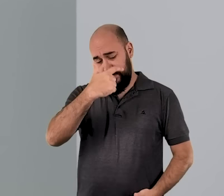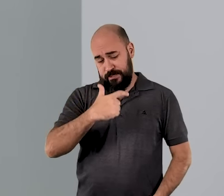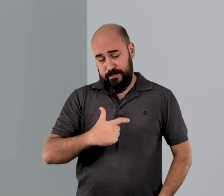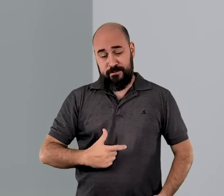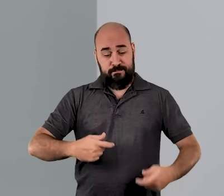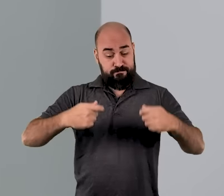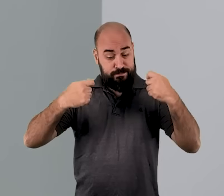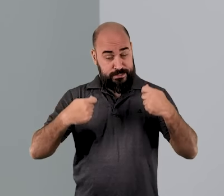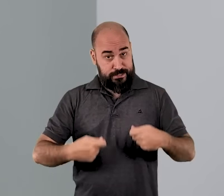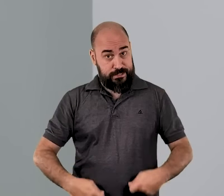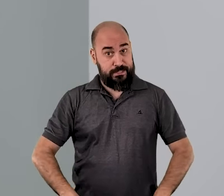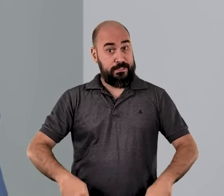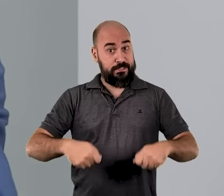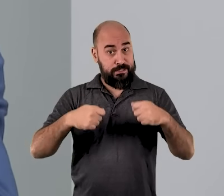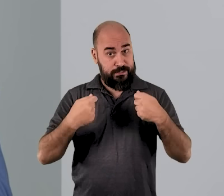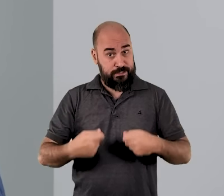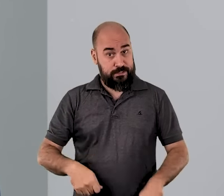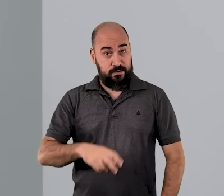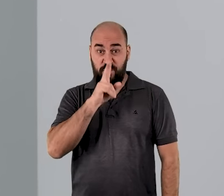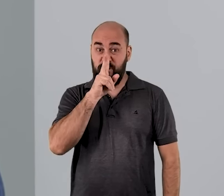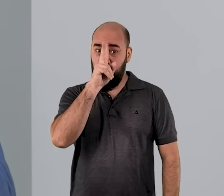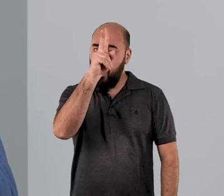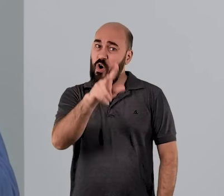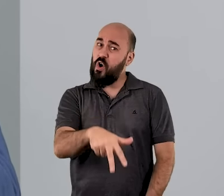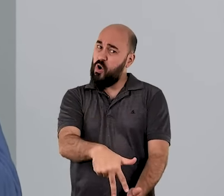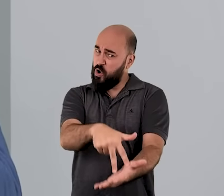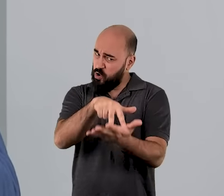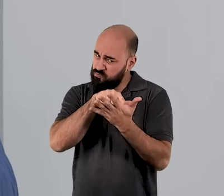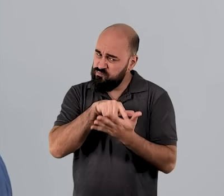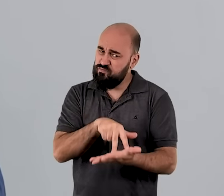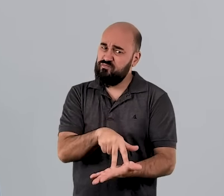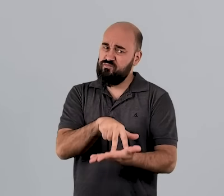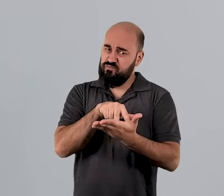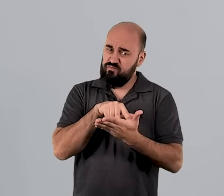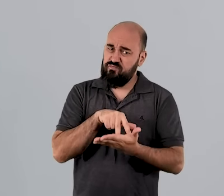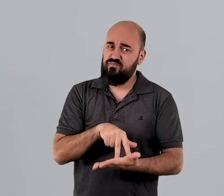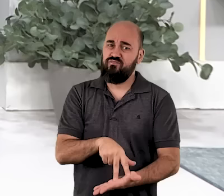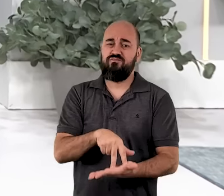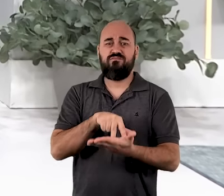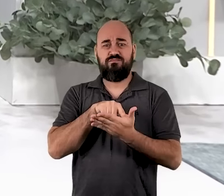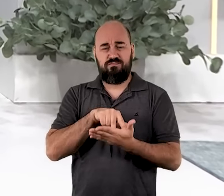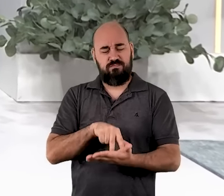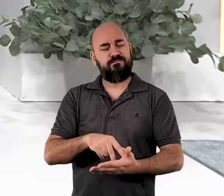Preciso ser forte, pois muito há que